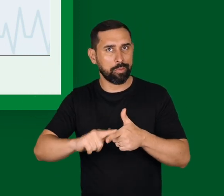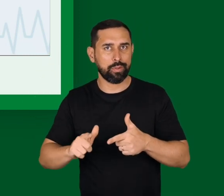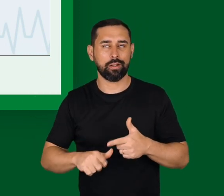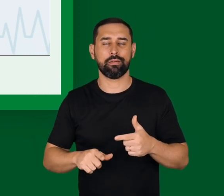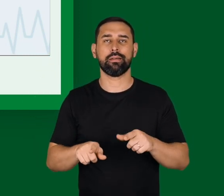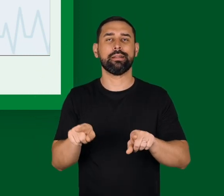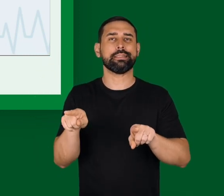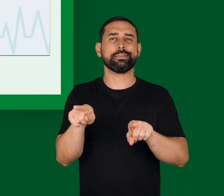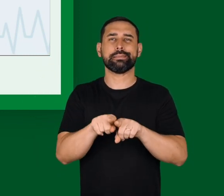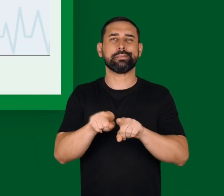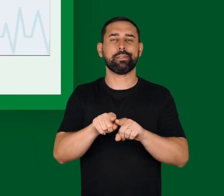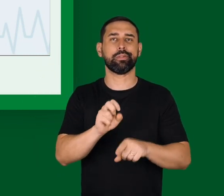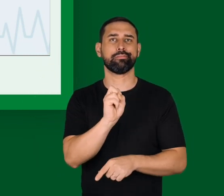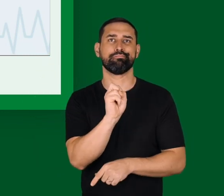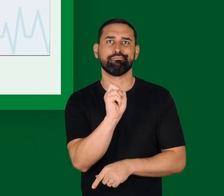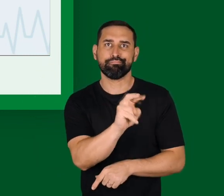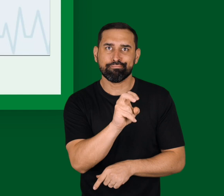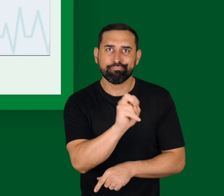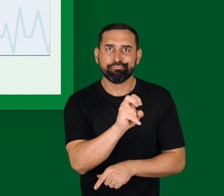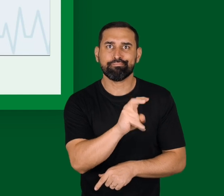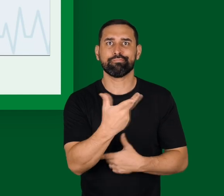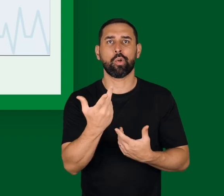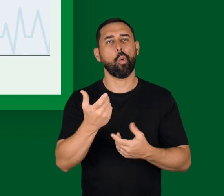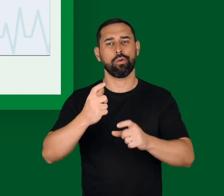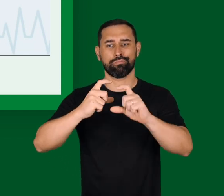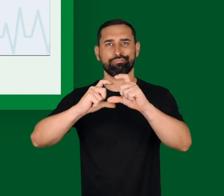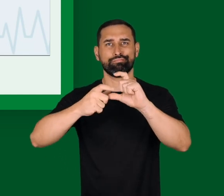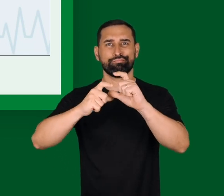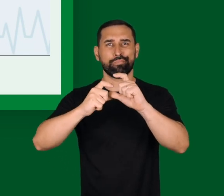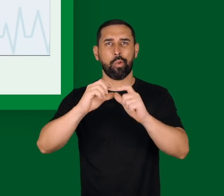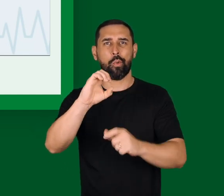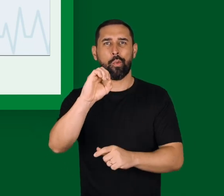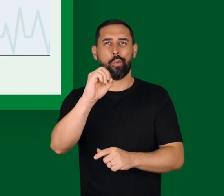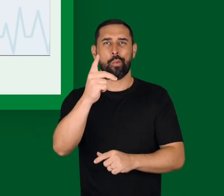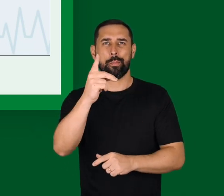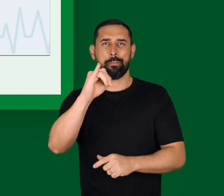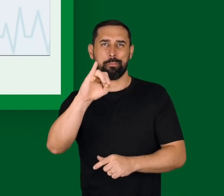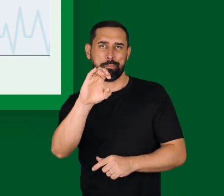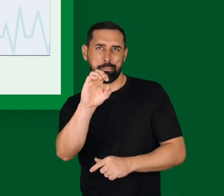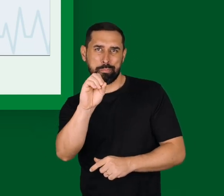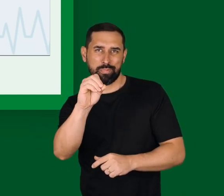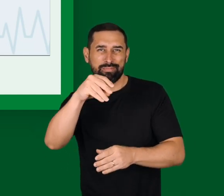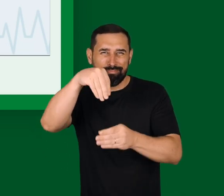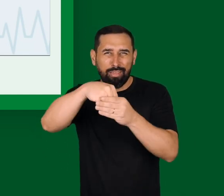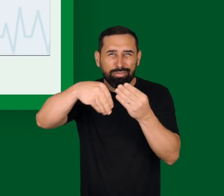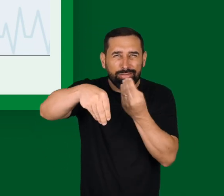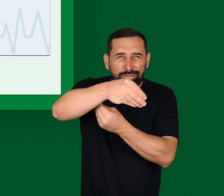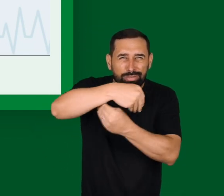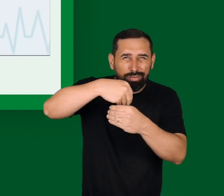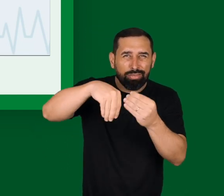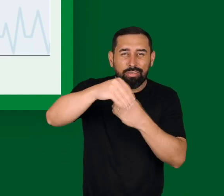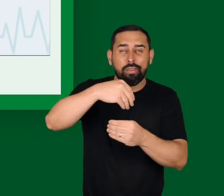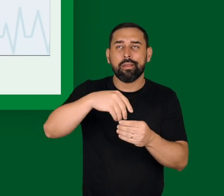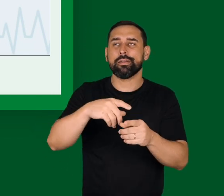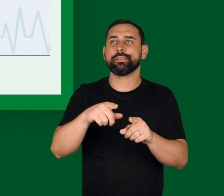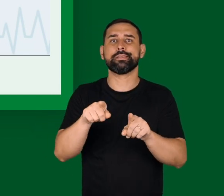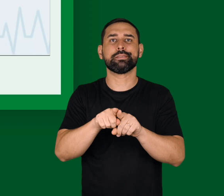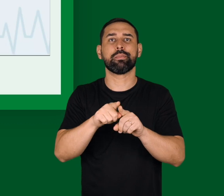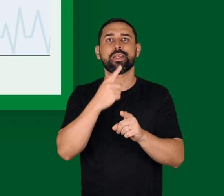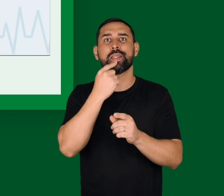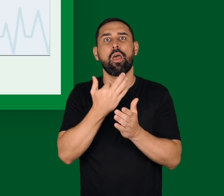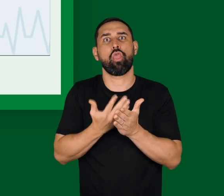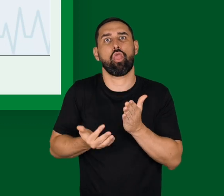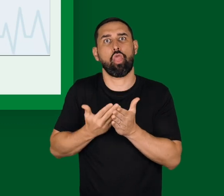né, causas graves que podem ser levadas à intoxicação, overdose de opioide, e, obviamente, as questões de trauma,